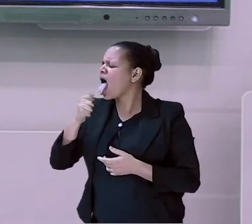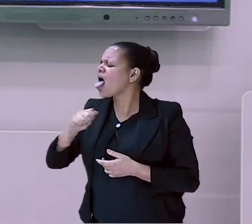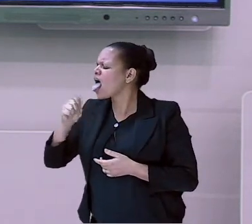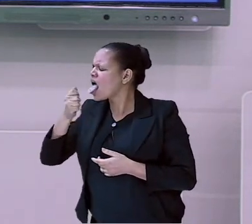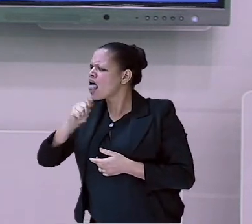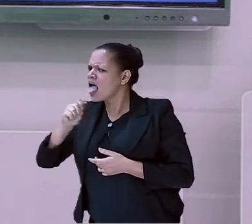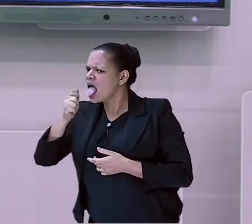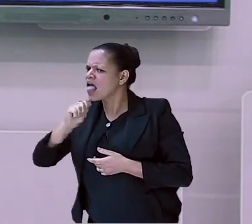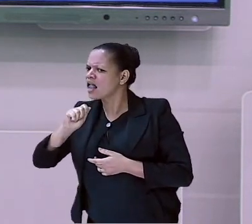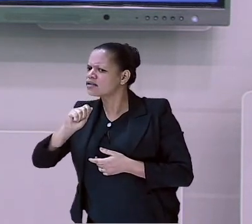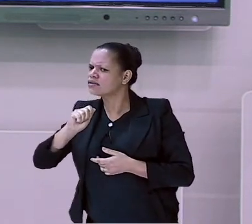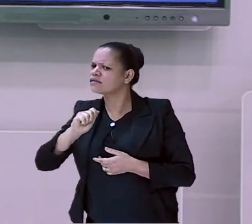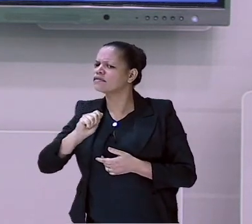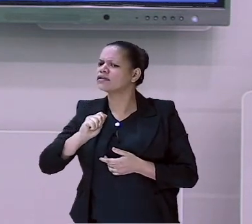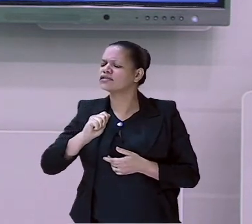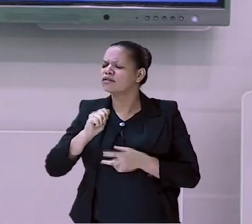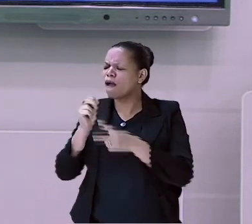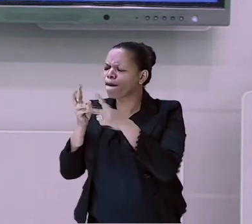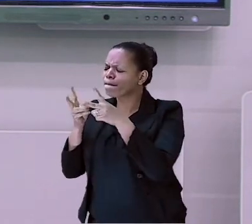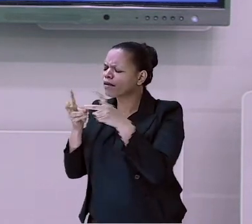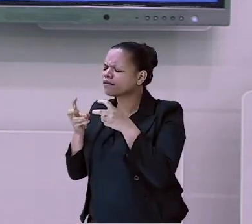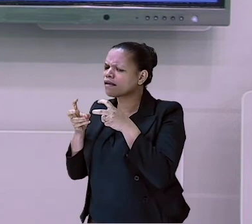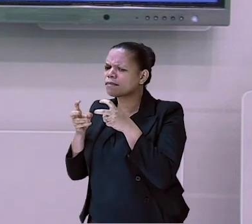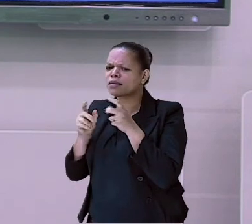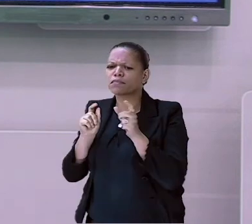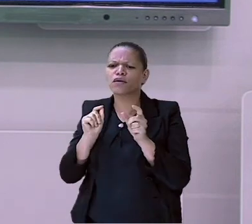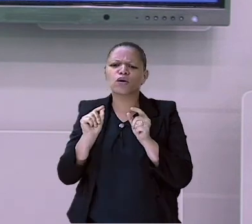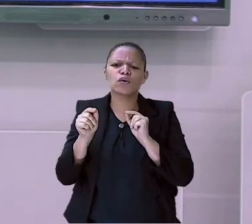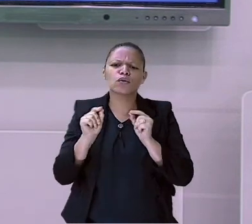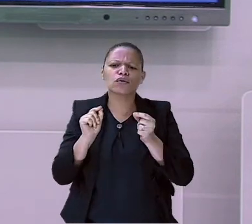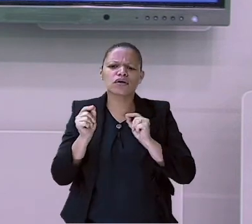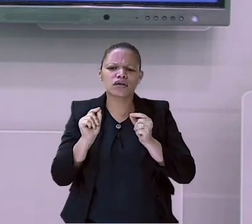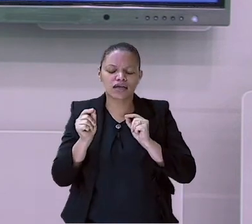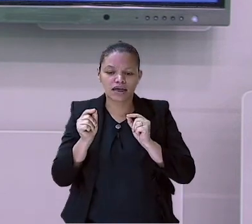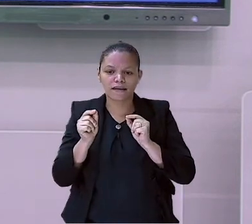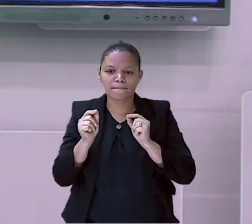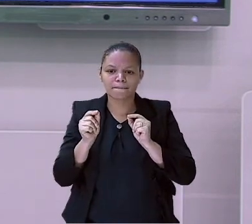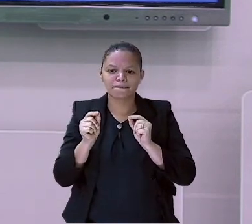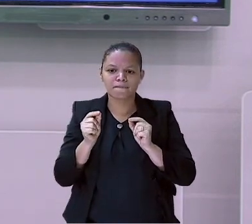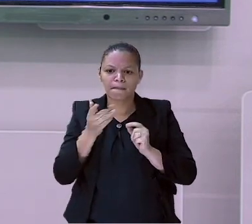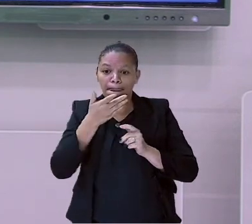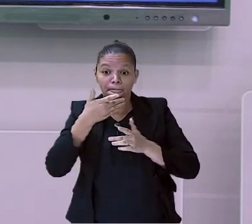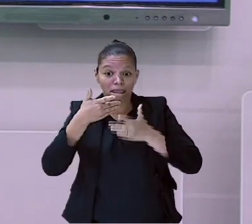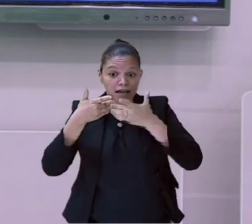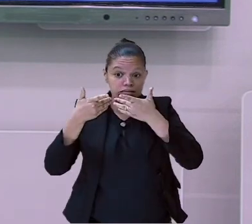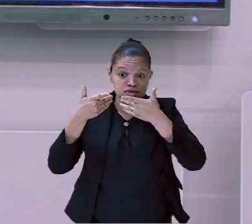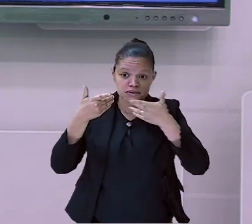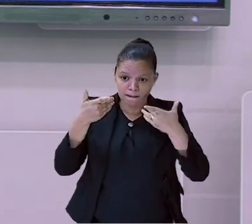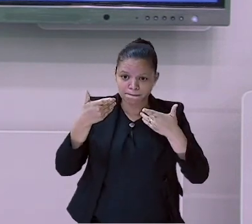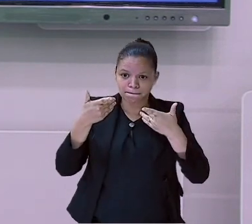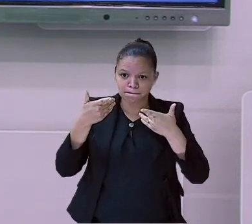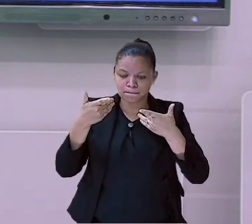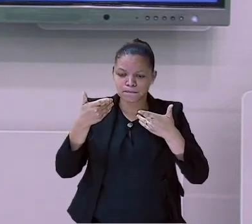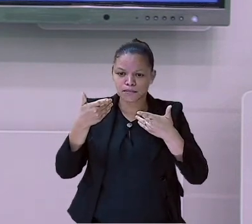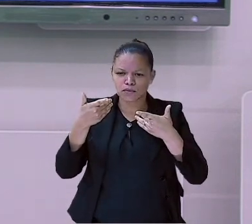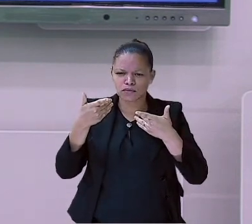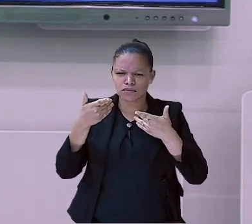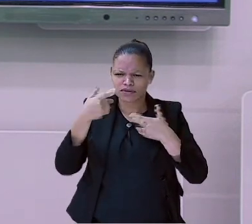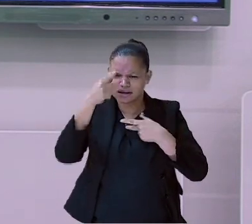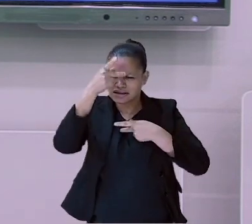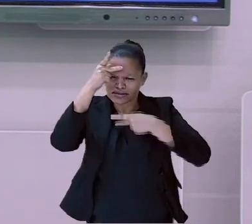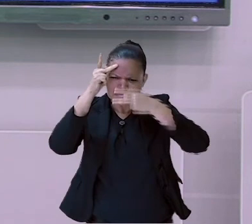nós conseguimos perceber aqui que o sabor de sorvete que é mais preferido,